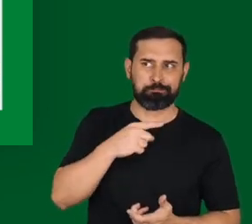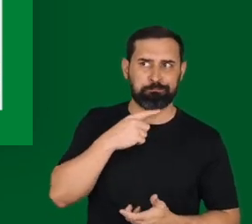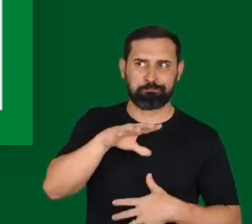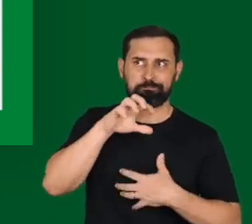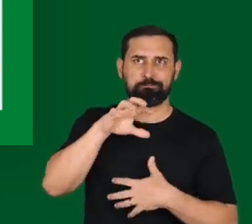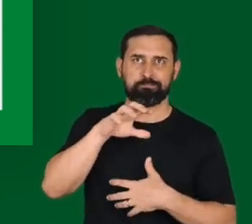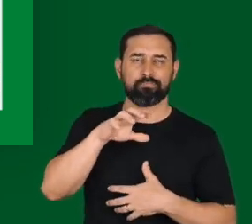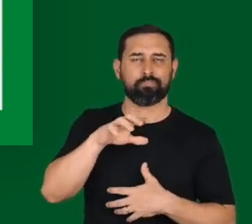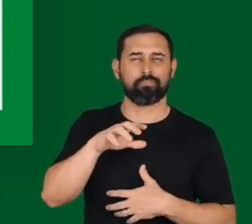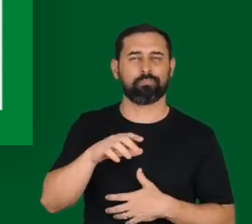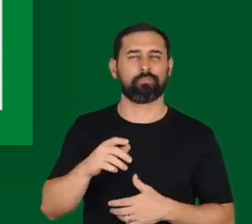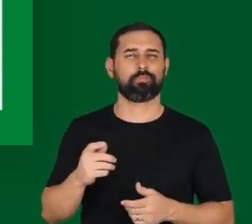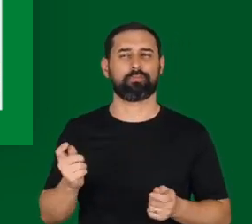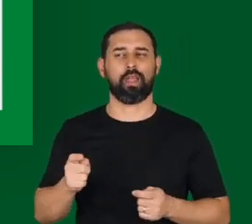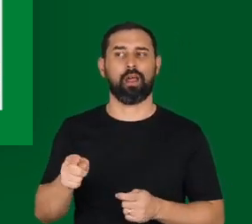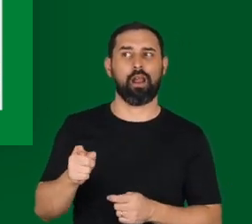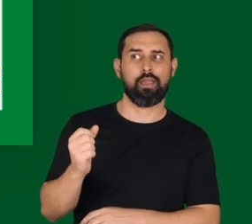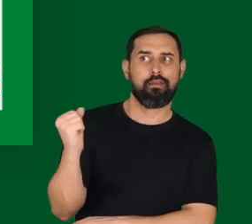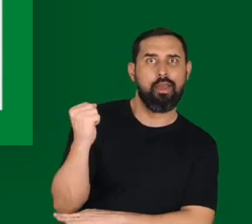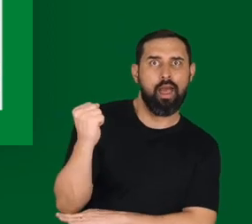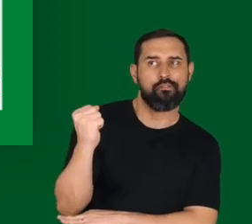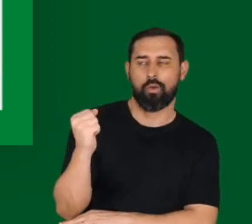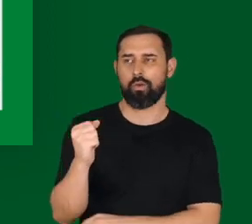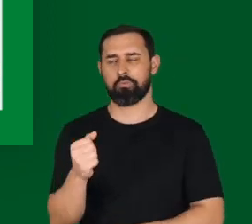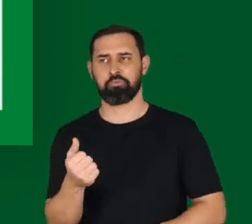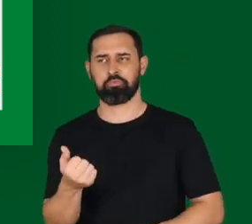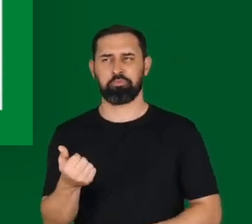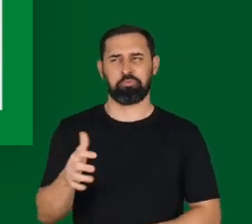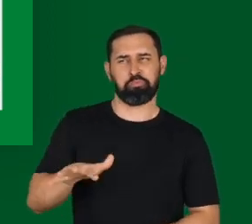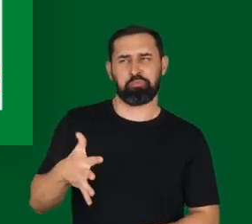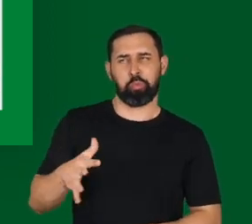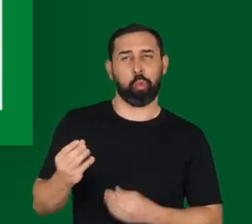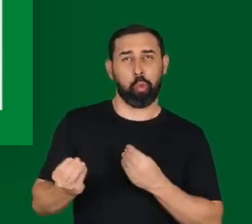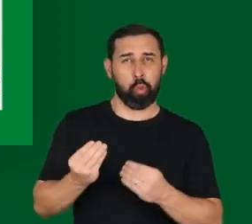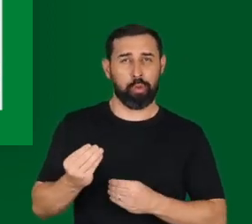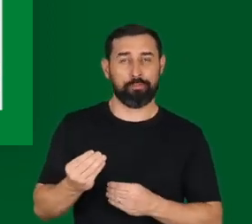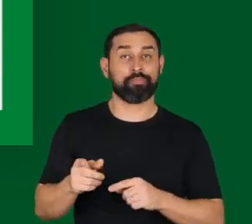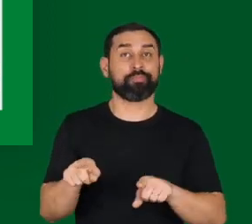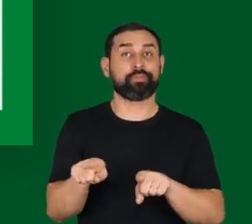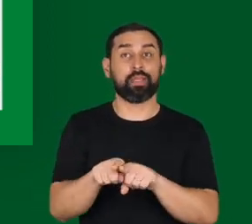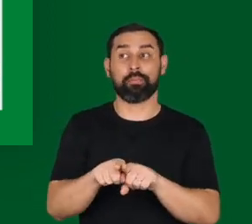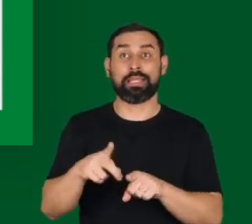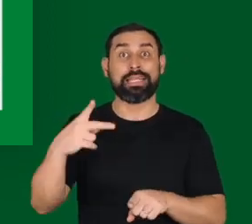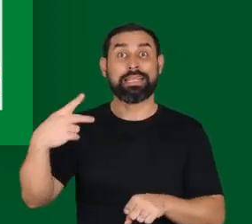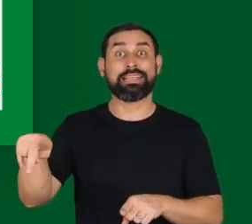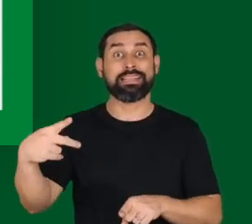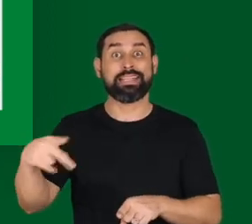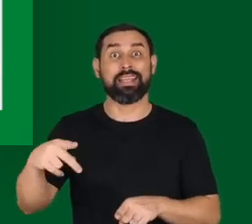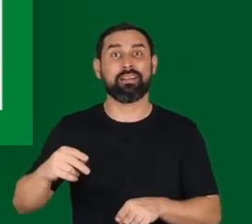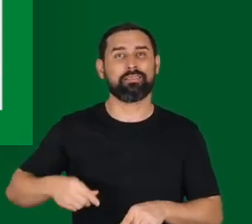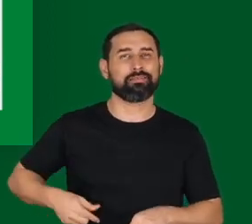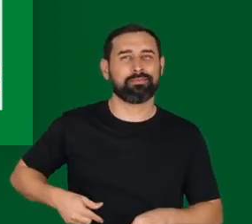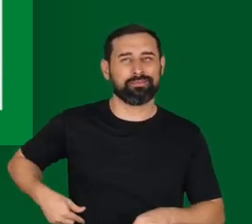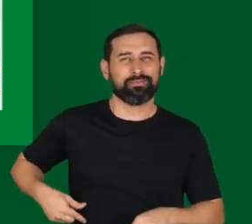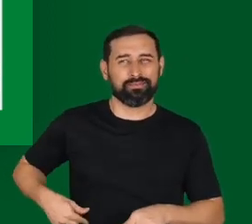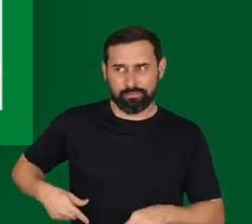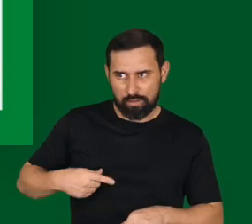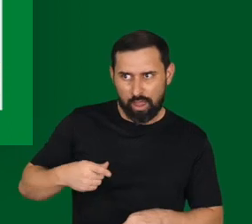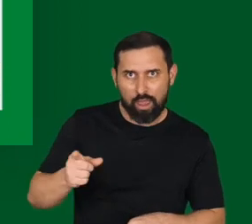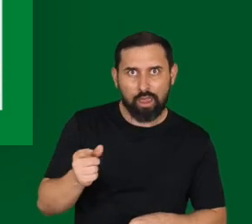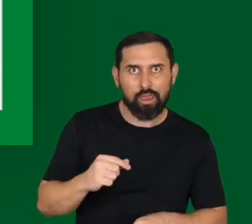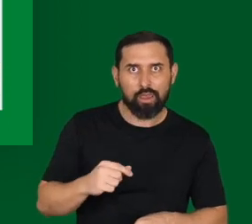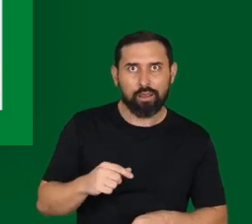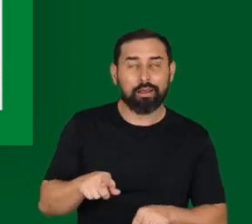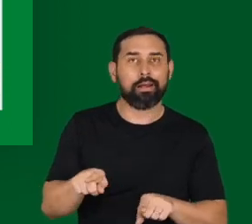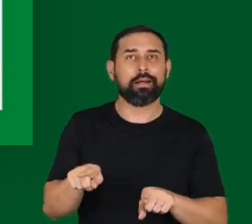de ouvido mesmo, que a gente pode conseguir identificar sinais de obstrução. Ele está utilizando musculatura